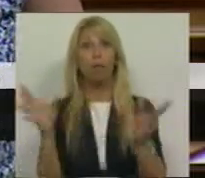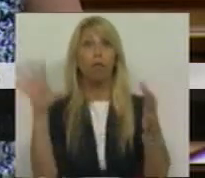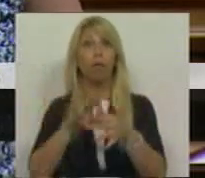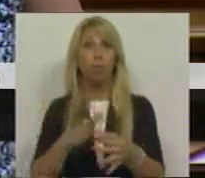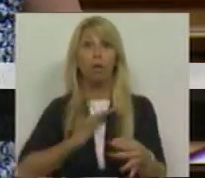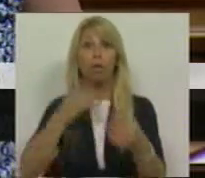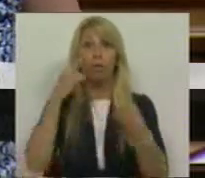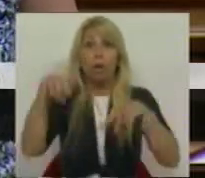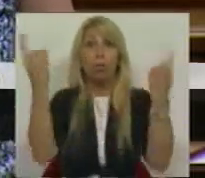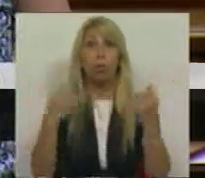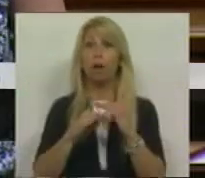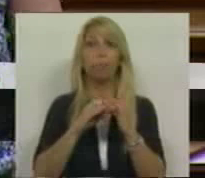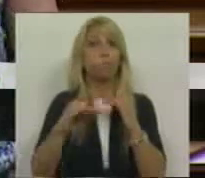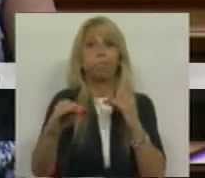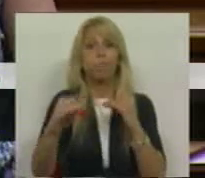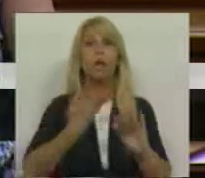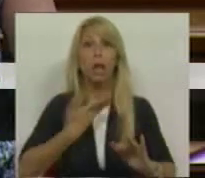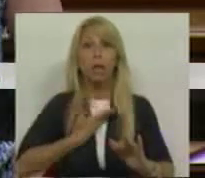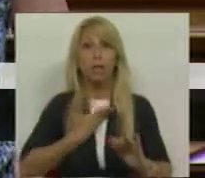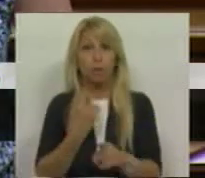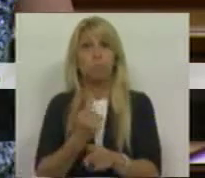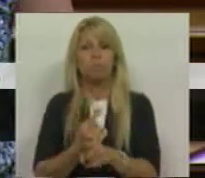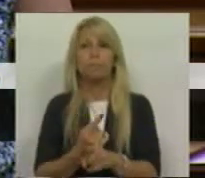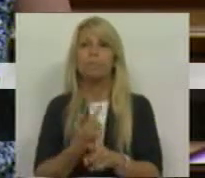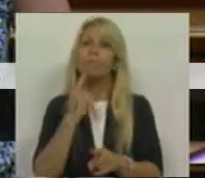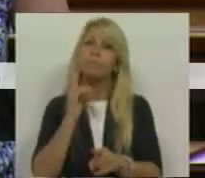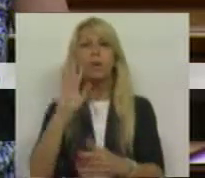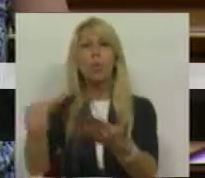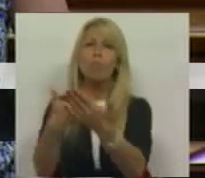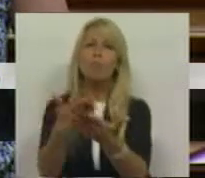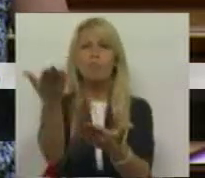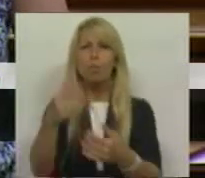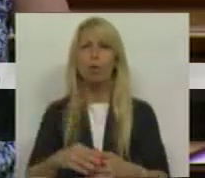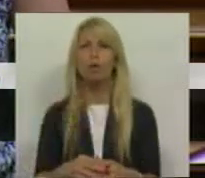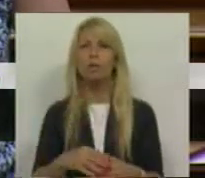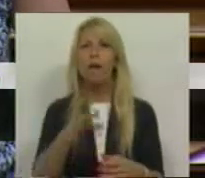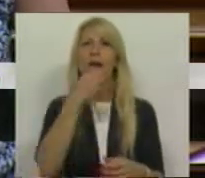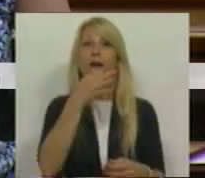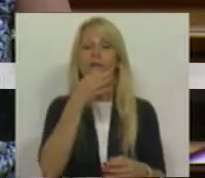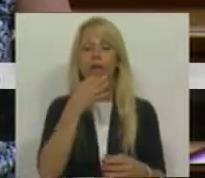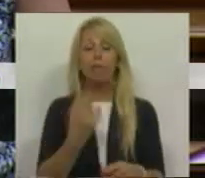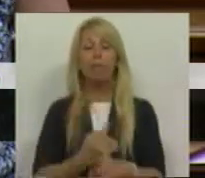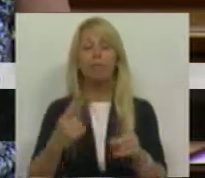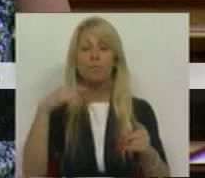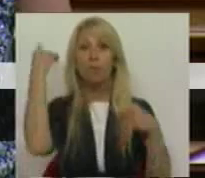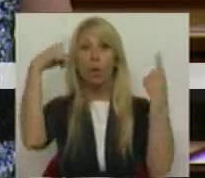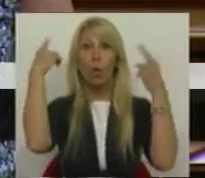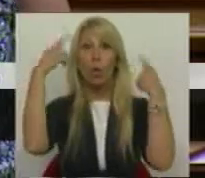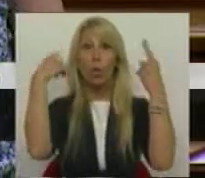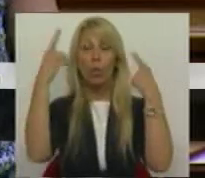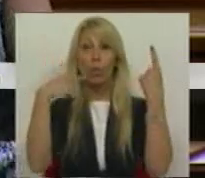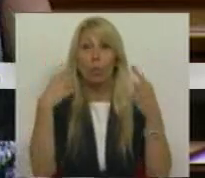e sustentabilidade dessa mesma dívida, eu propunha-lhe que falássemos sobre a insanidade política que tomou conta